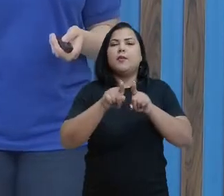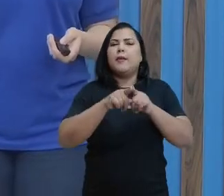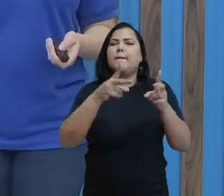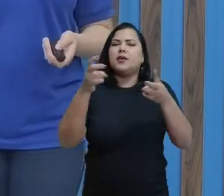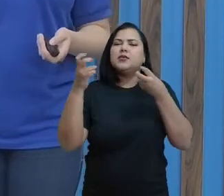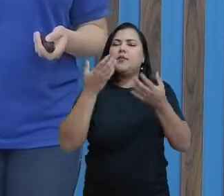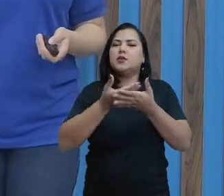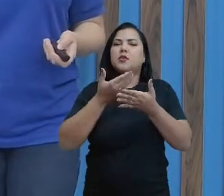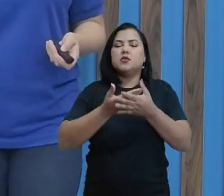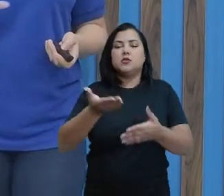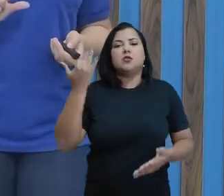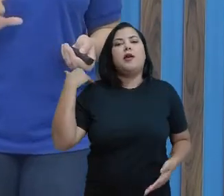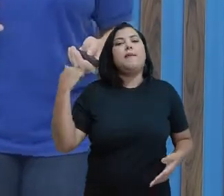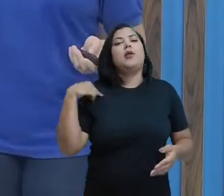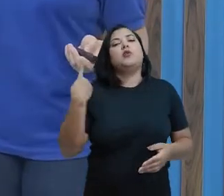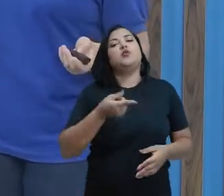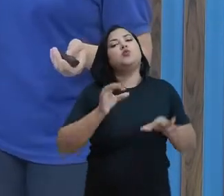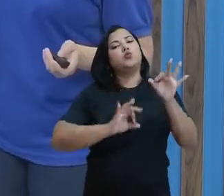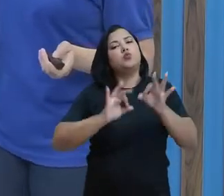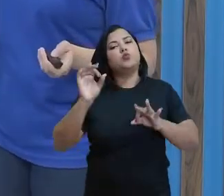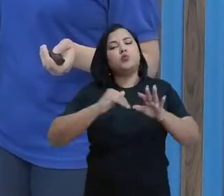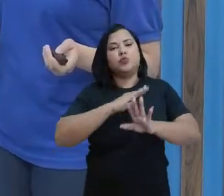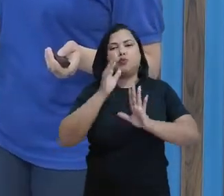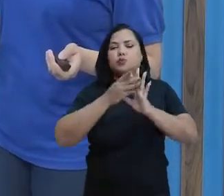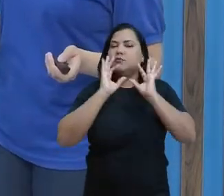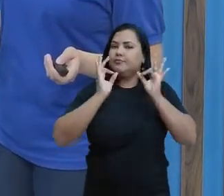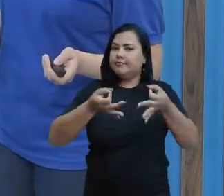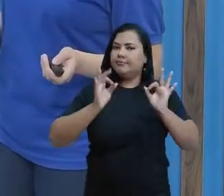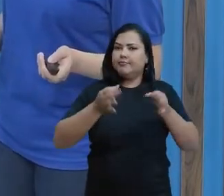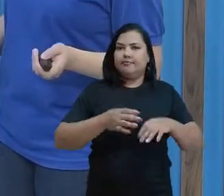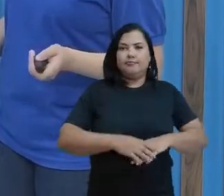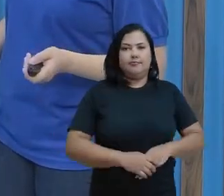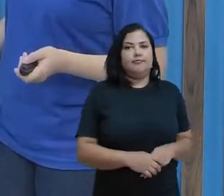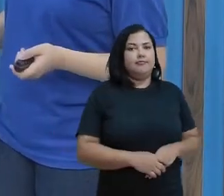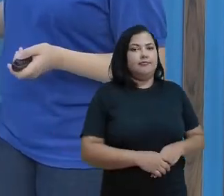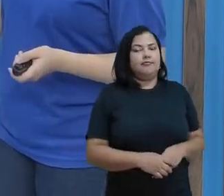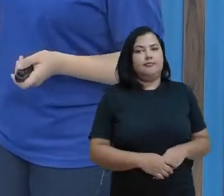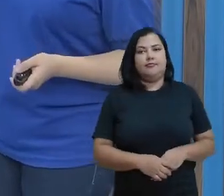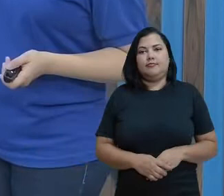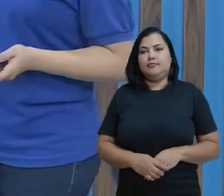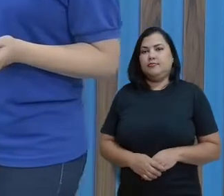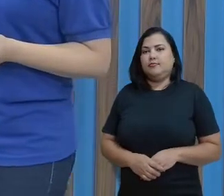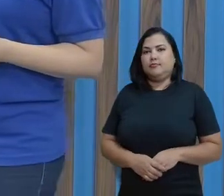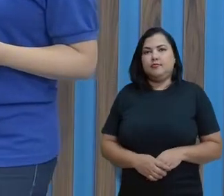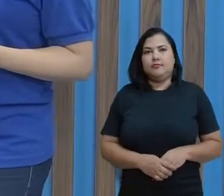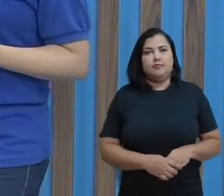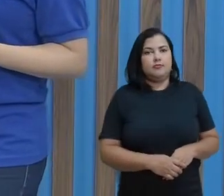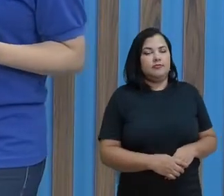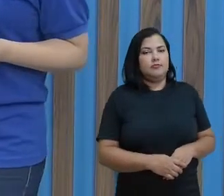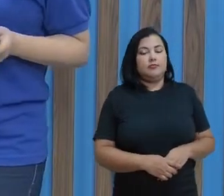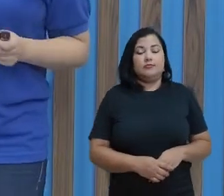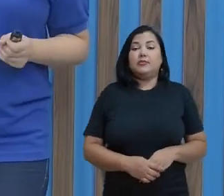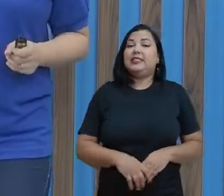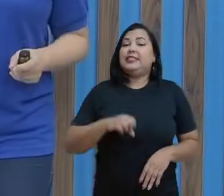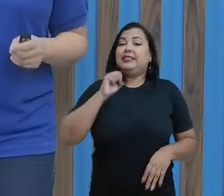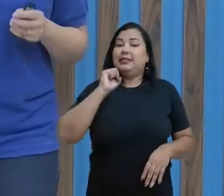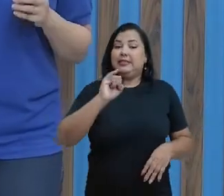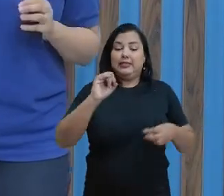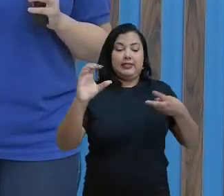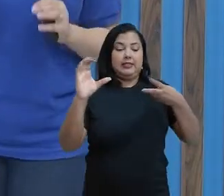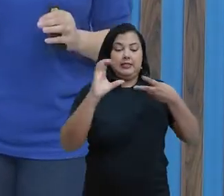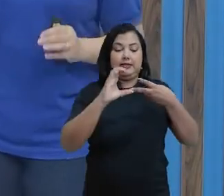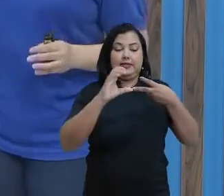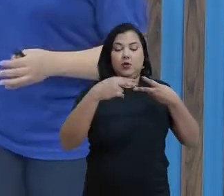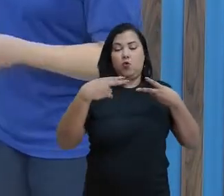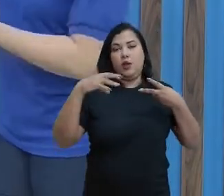aulas anteriores, né? Para a gente pegar o gancho certinho aqui da aula, tá? Então, quando o C é igual a zero, a gente